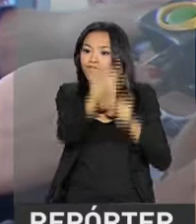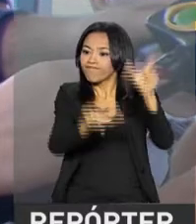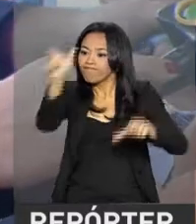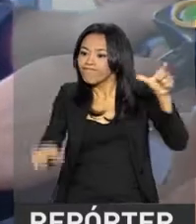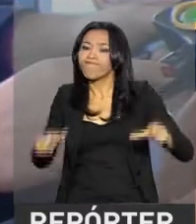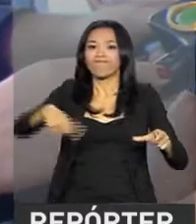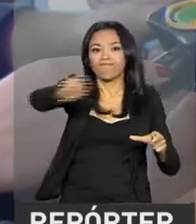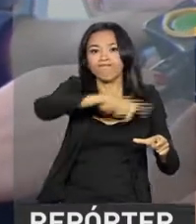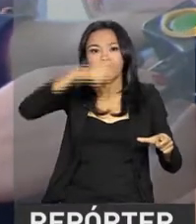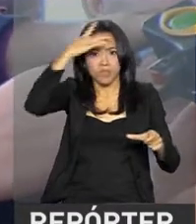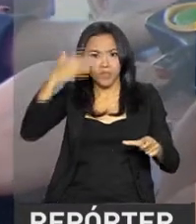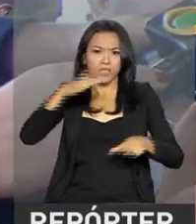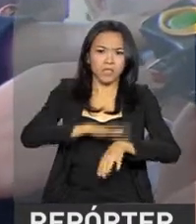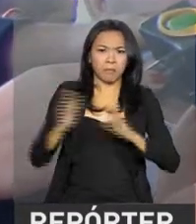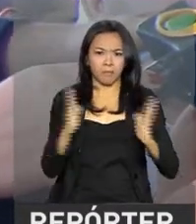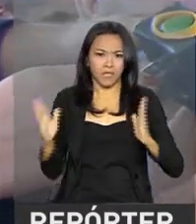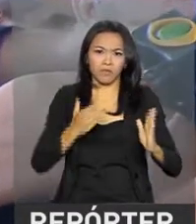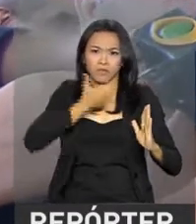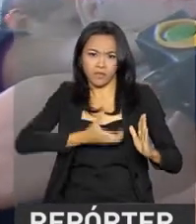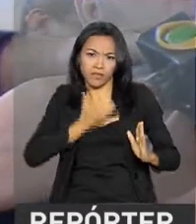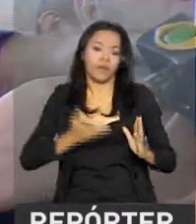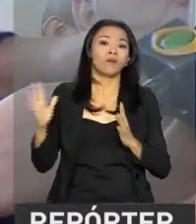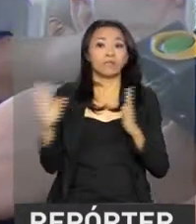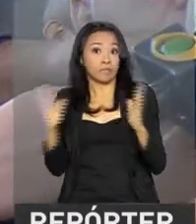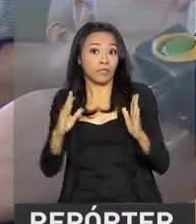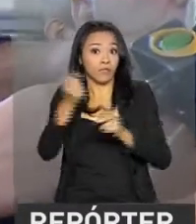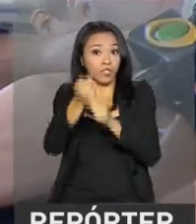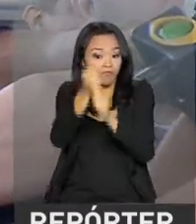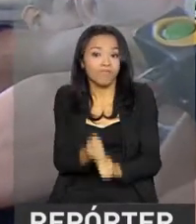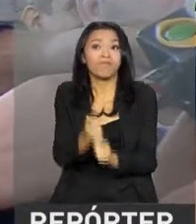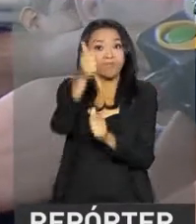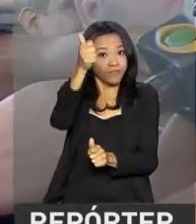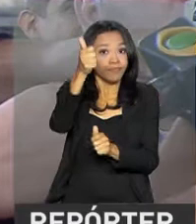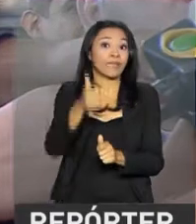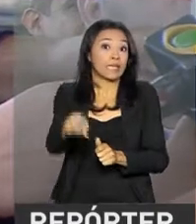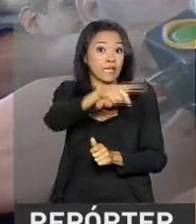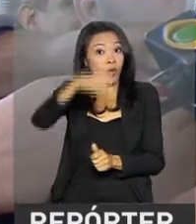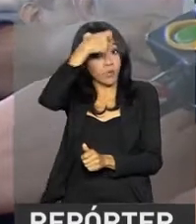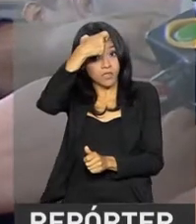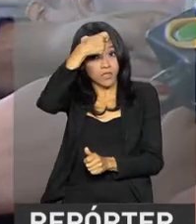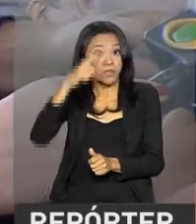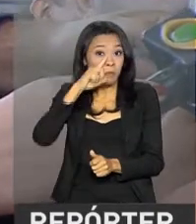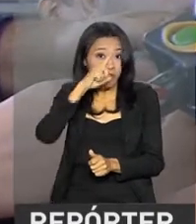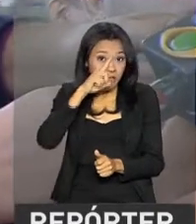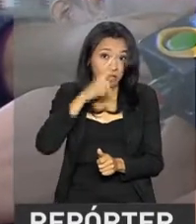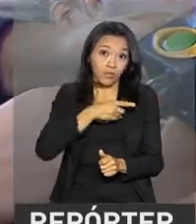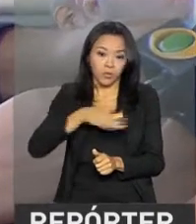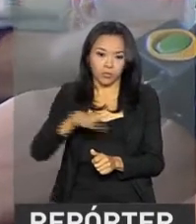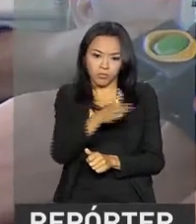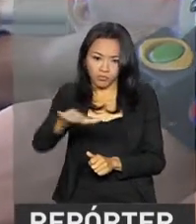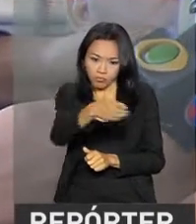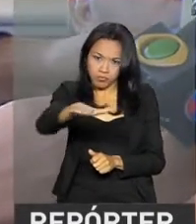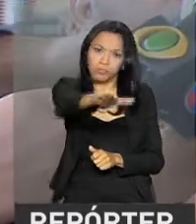estarão neste momento de Natal, neste fim de ano, no momento de férias, momento festivo, que eles possam ter consciência dos riscos que